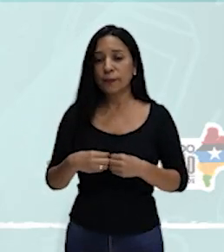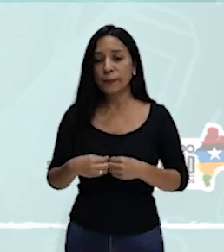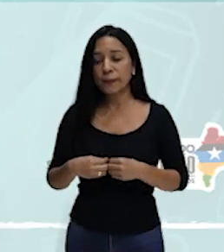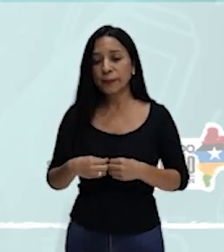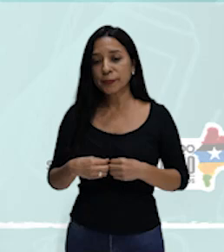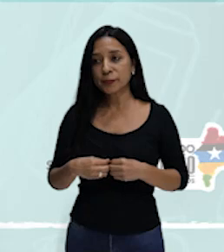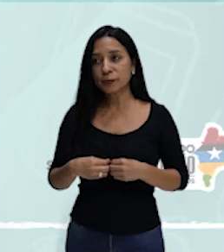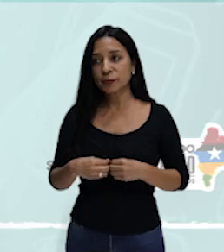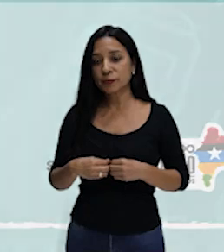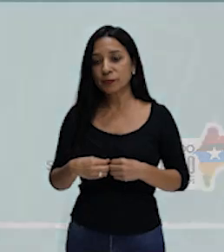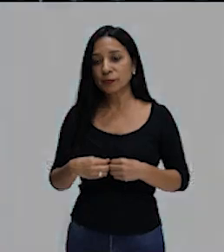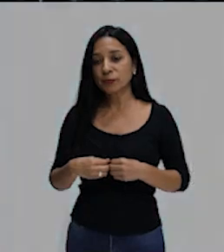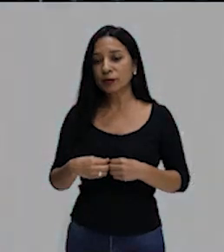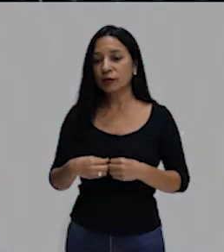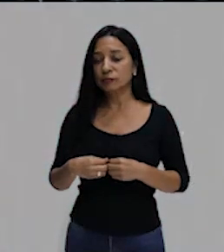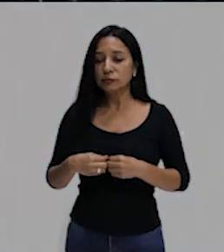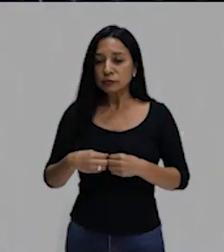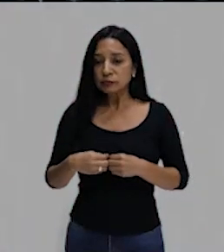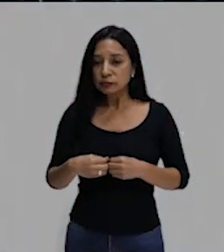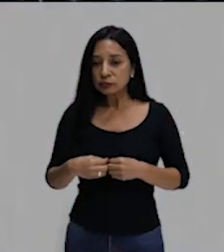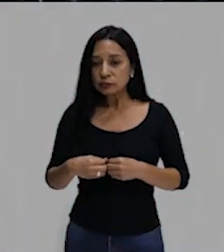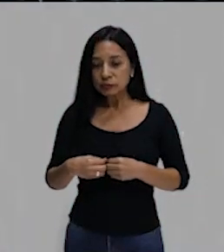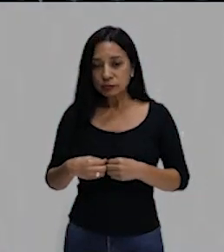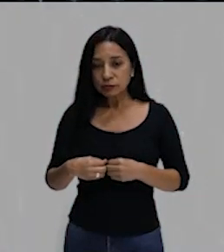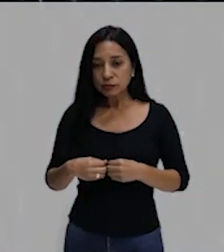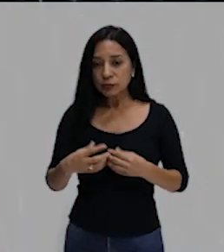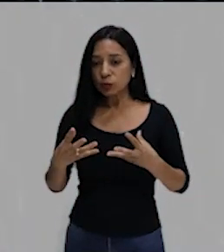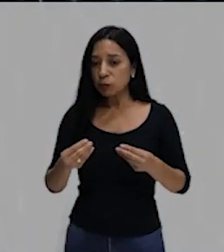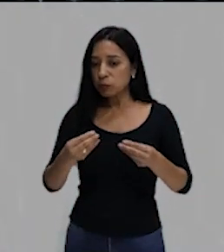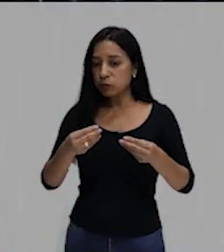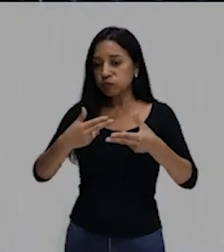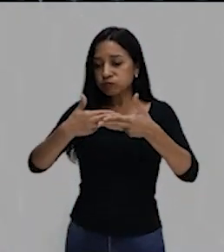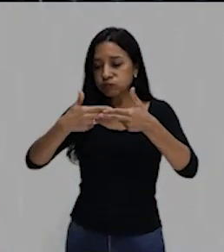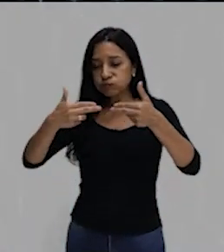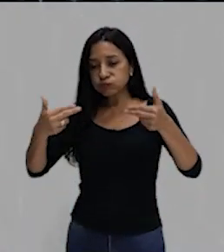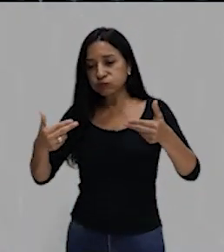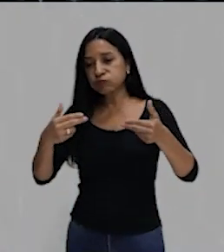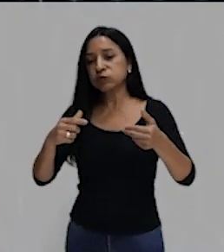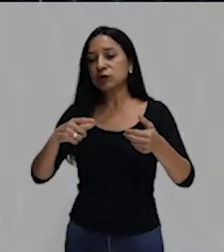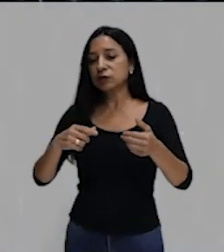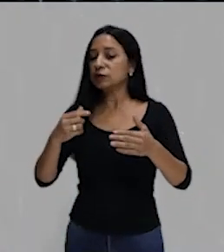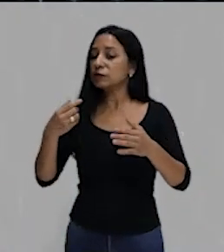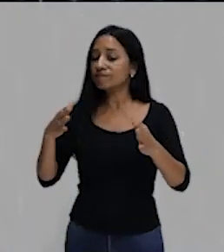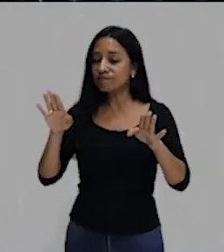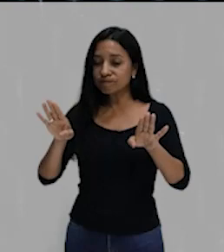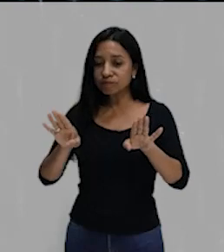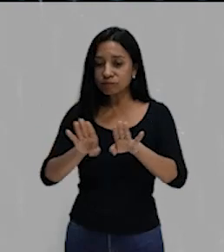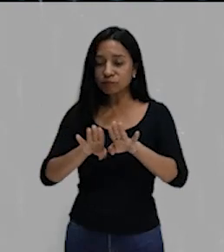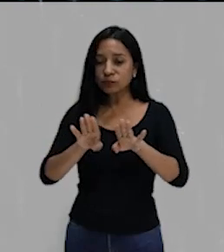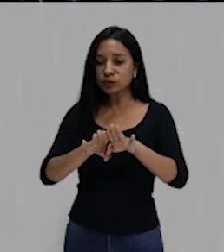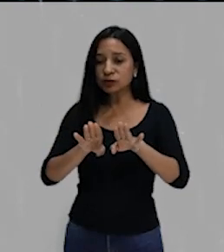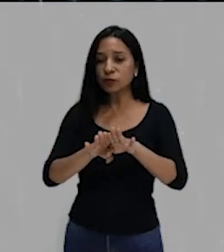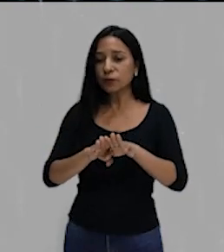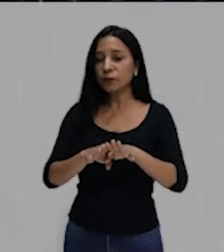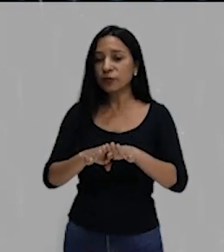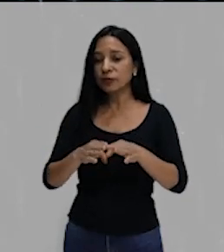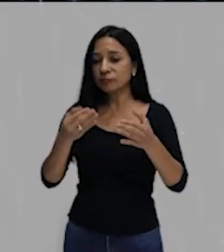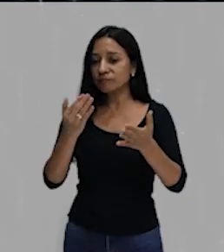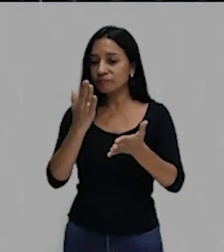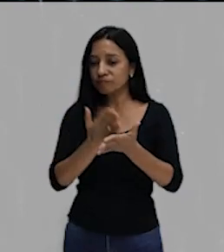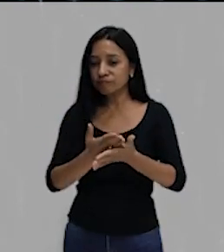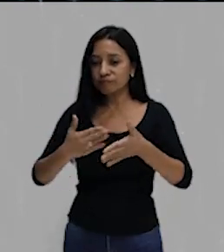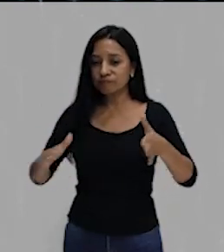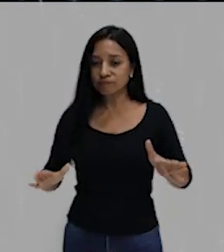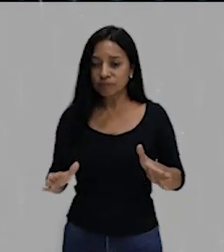diminui a variabilidade genética dos ambientes. Isso também empobrece esses